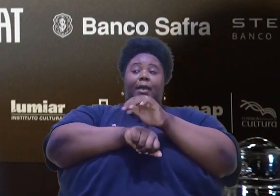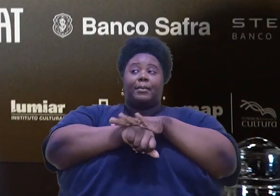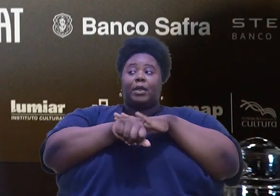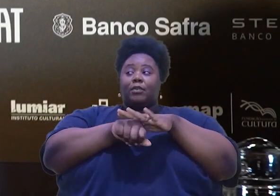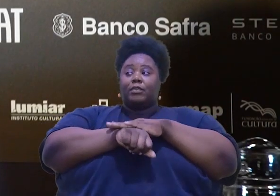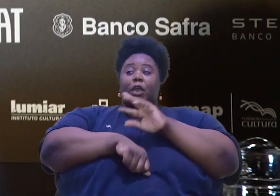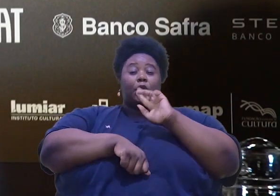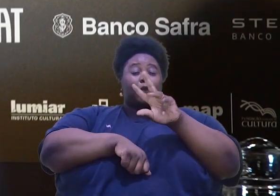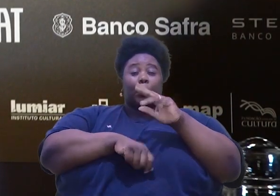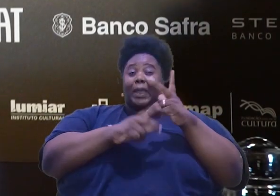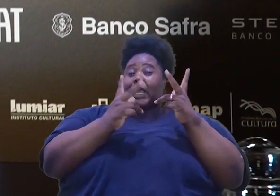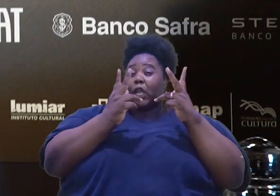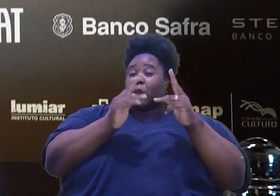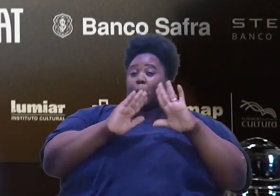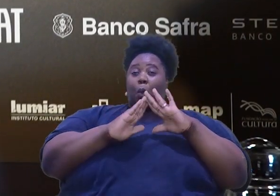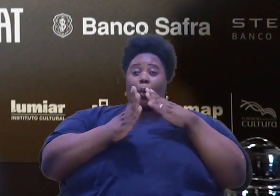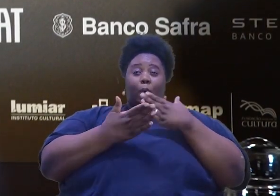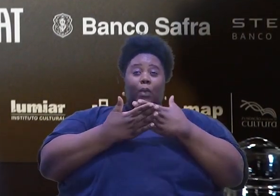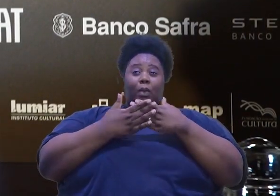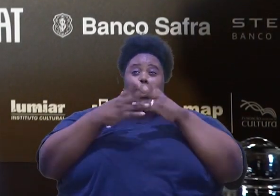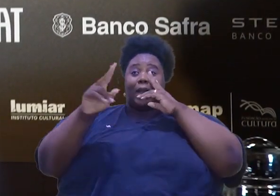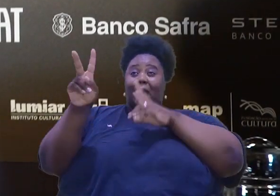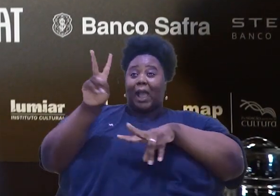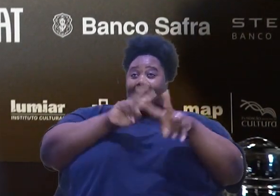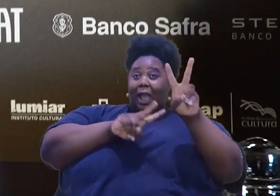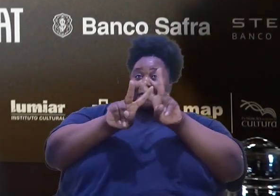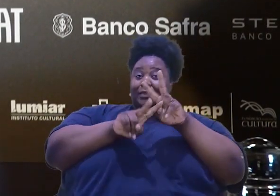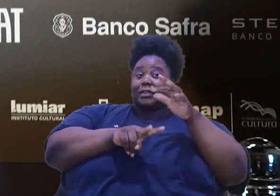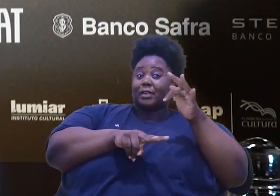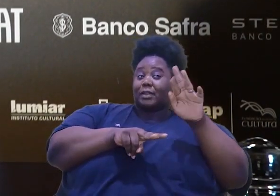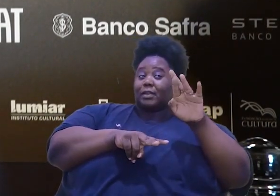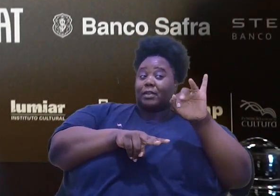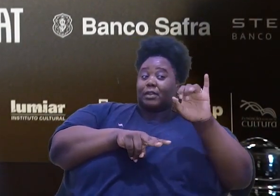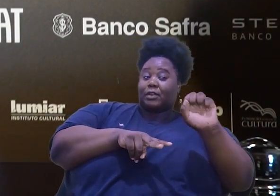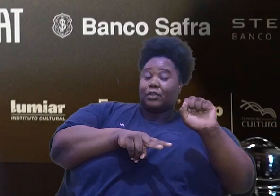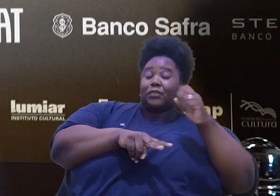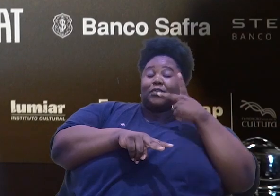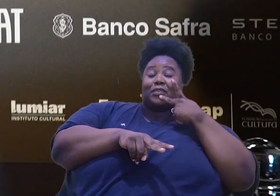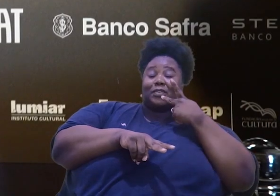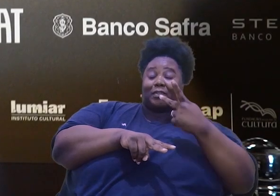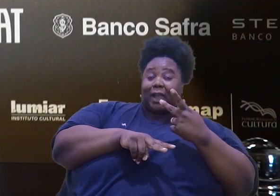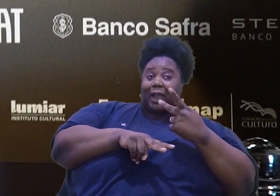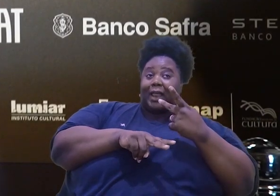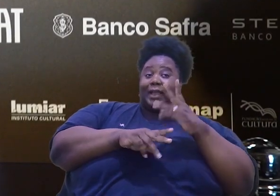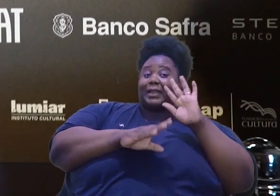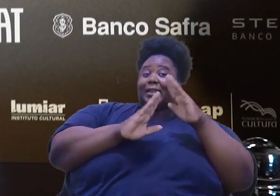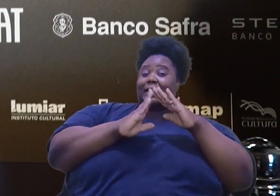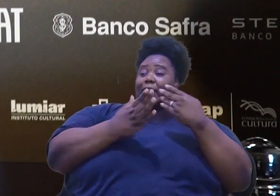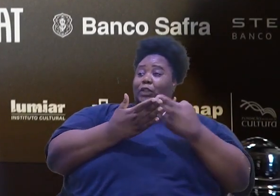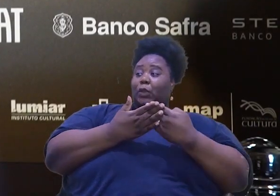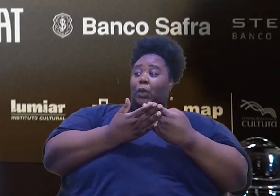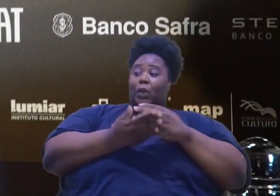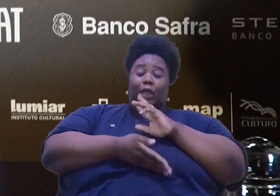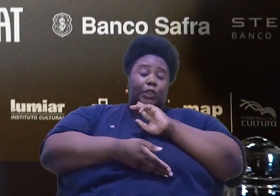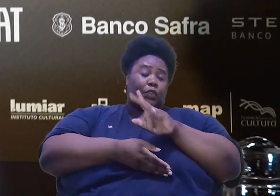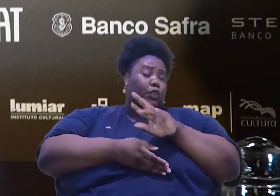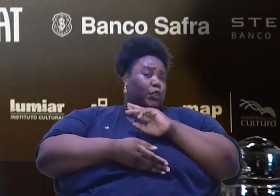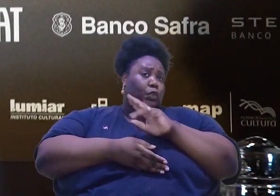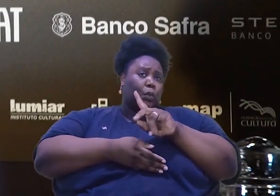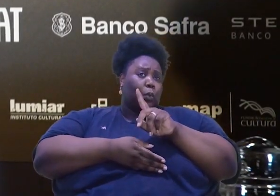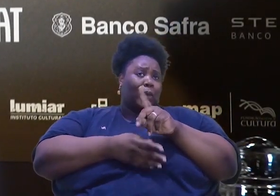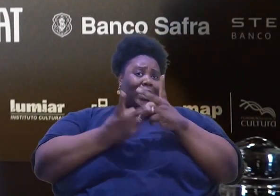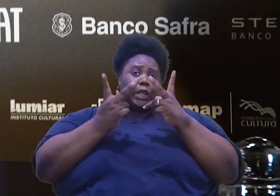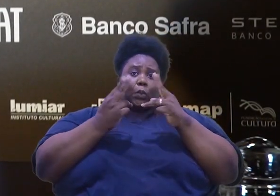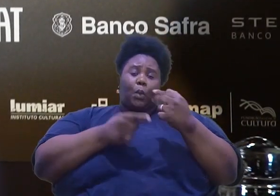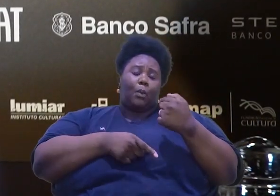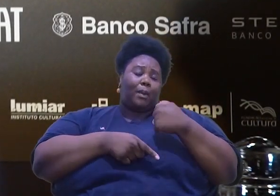escola. Entende? A visão que Frei Beto pôde desenvolver da escola não foi a